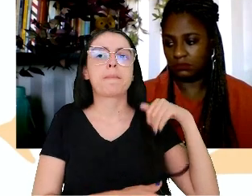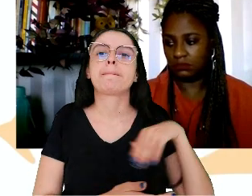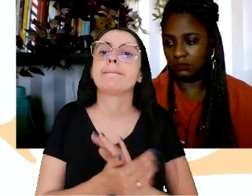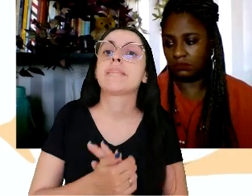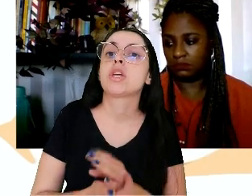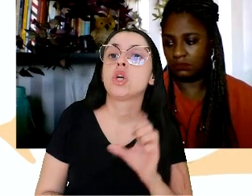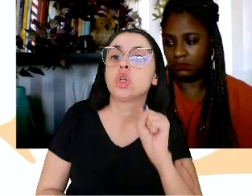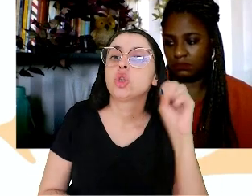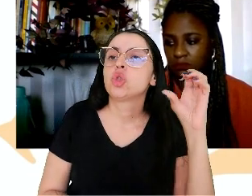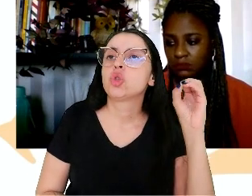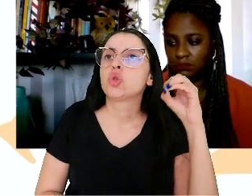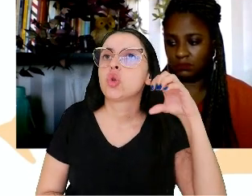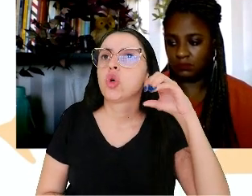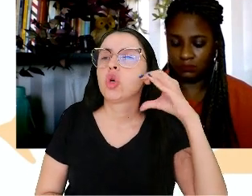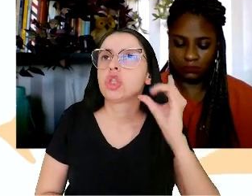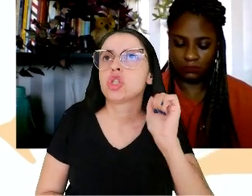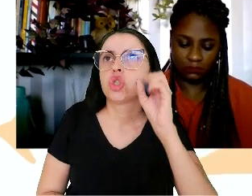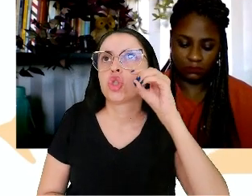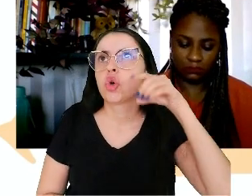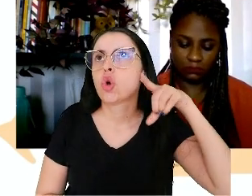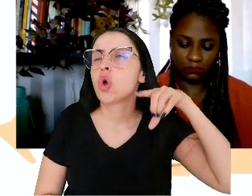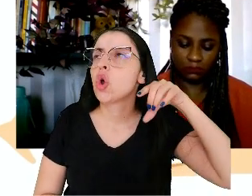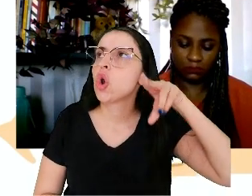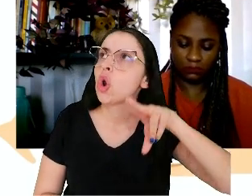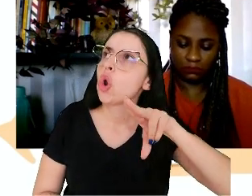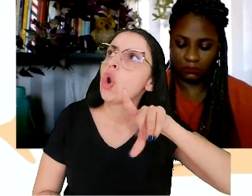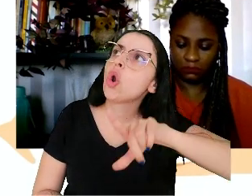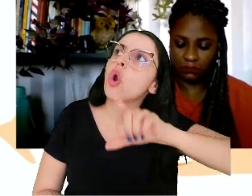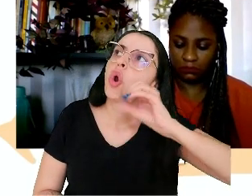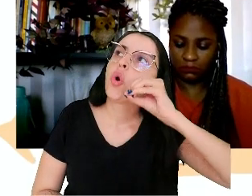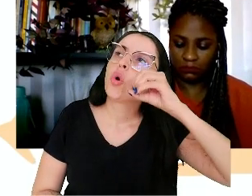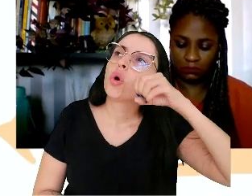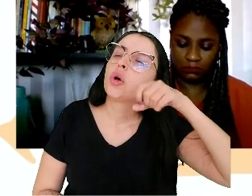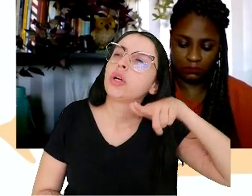de sociologia, né, e de direitos das mulheres.